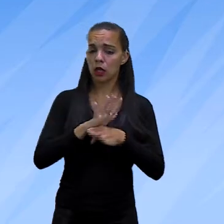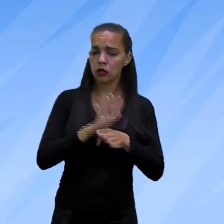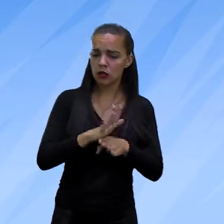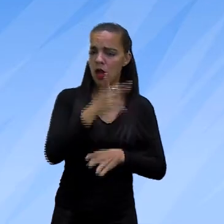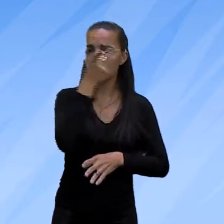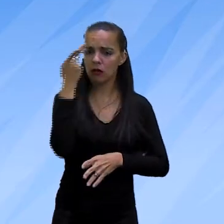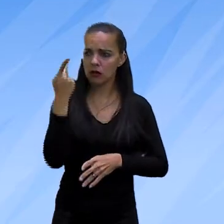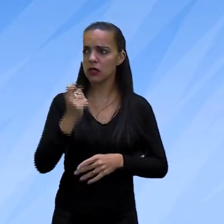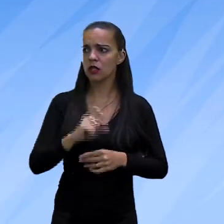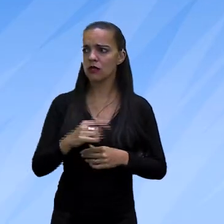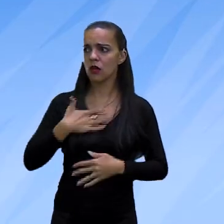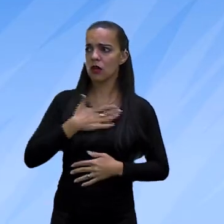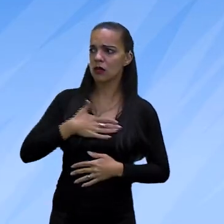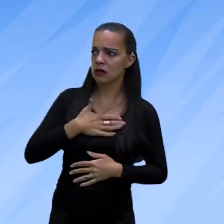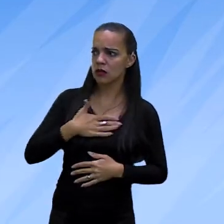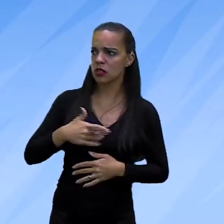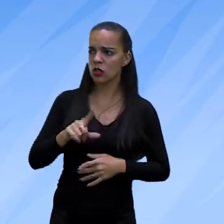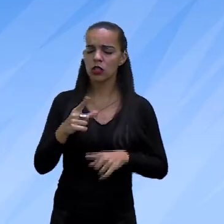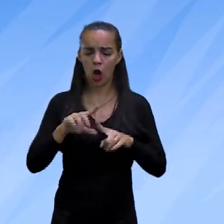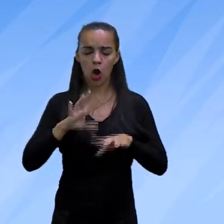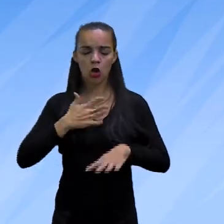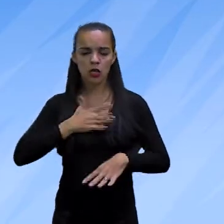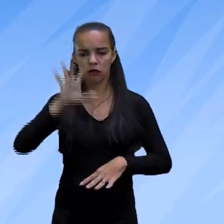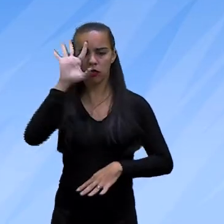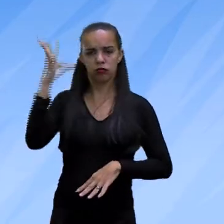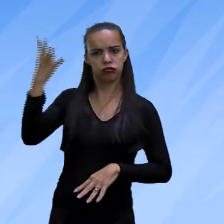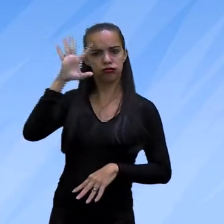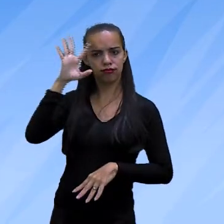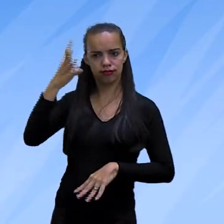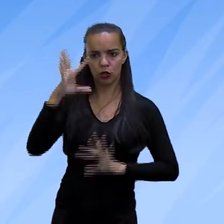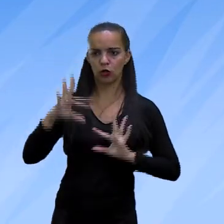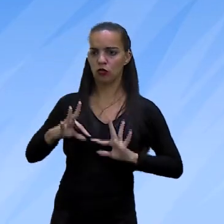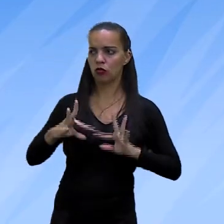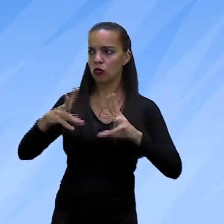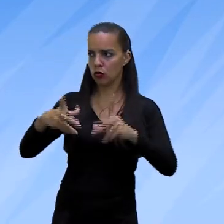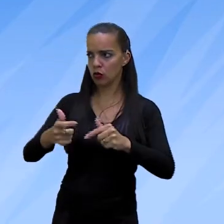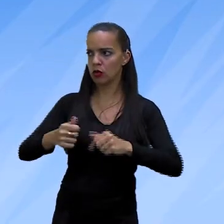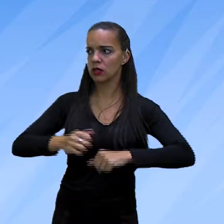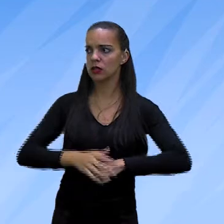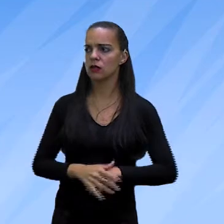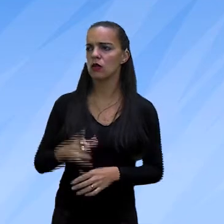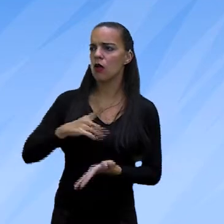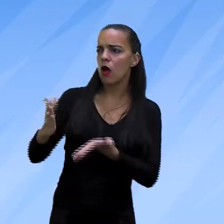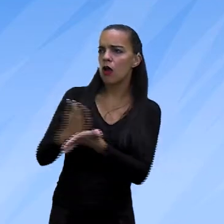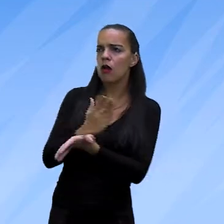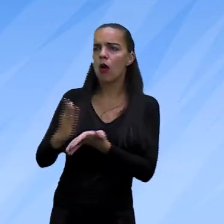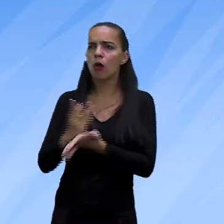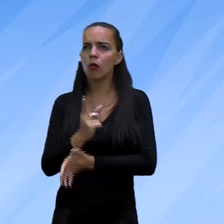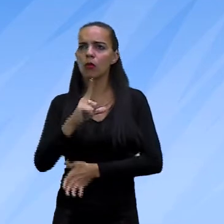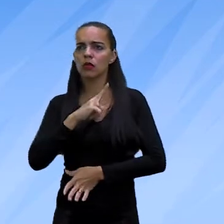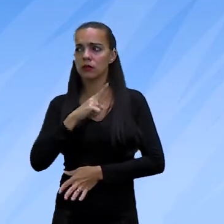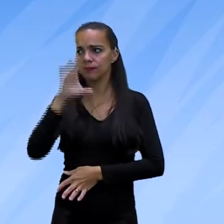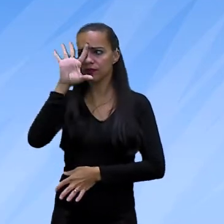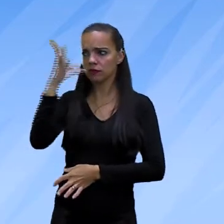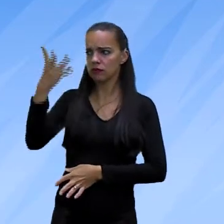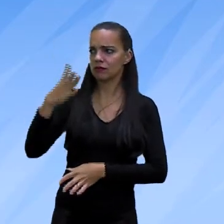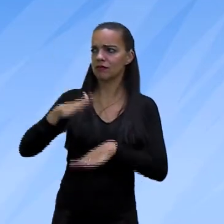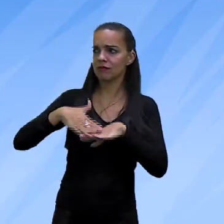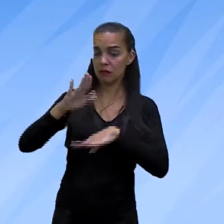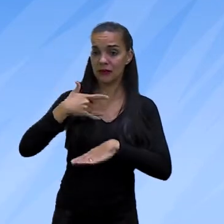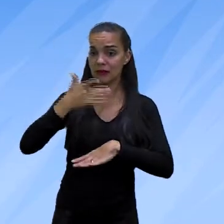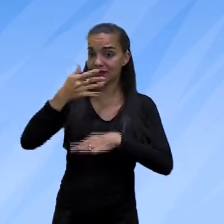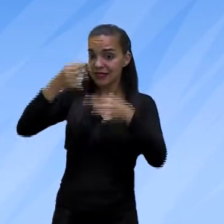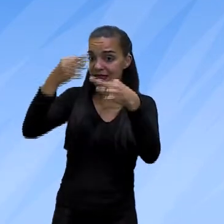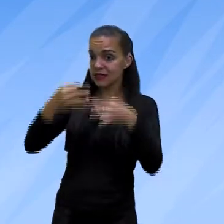Ele demorava a tomar as decisões, mas tomava as decisões. E uma das decisões mais